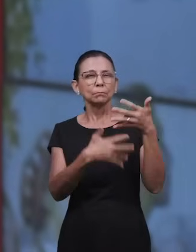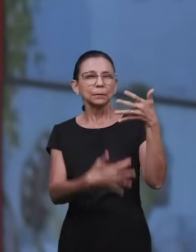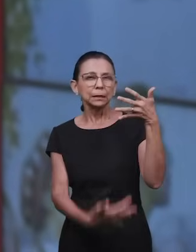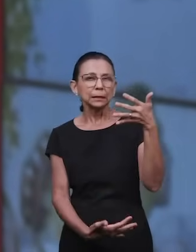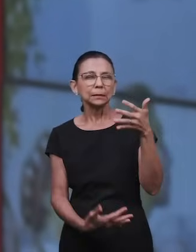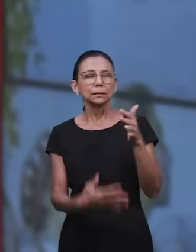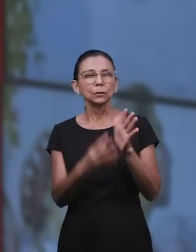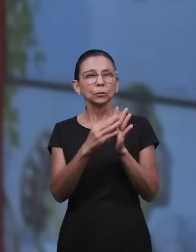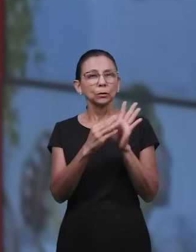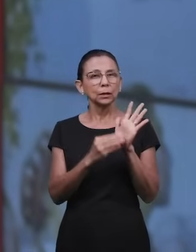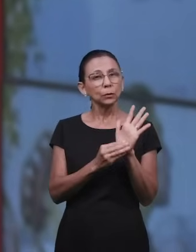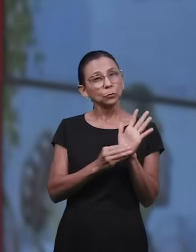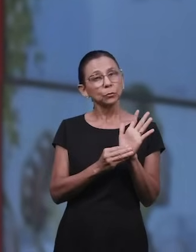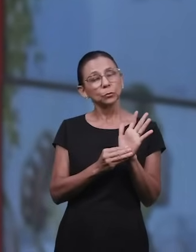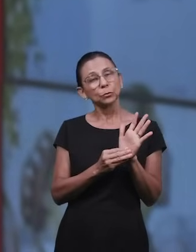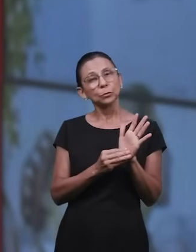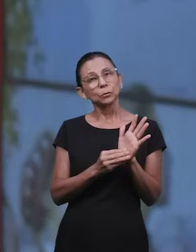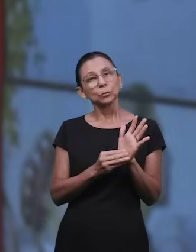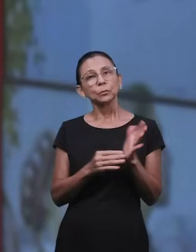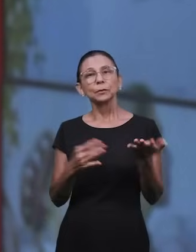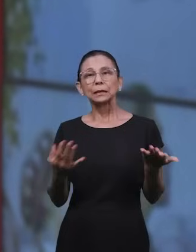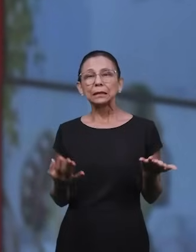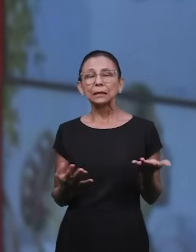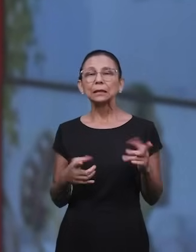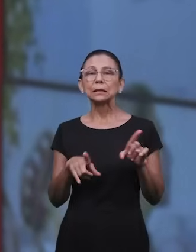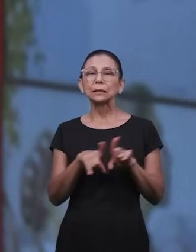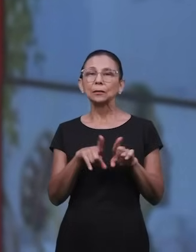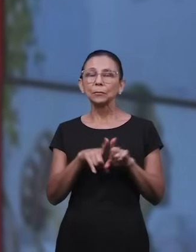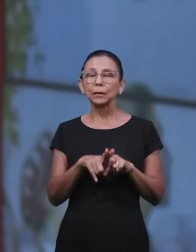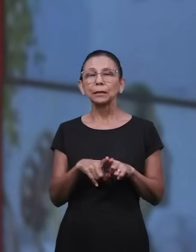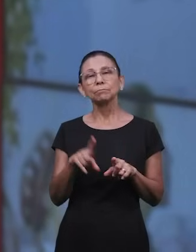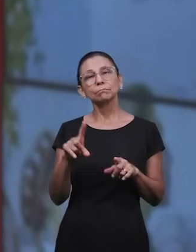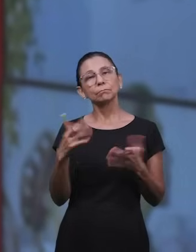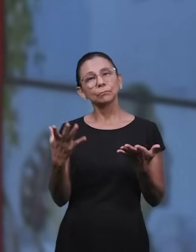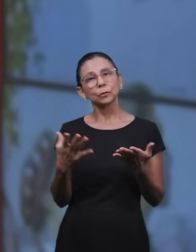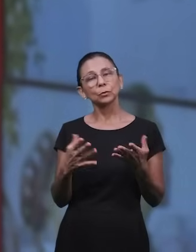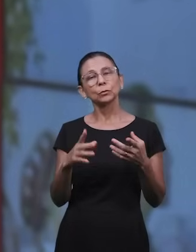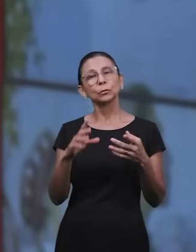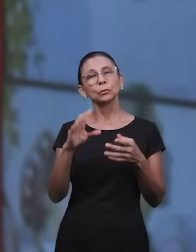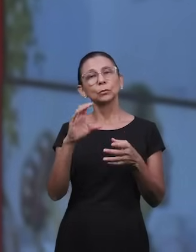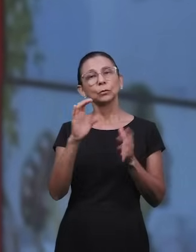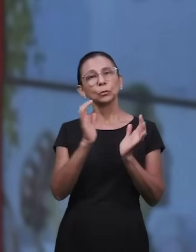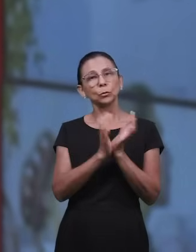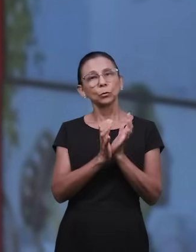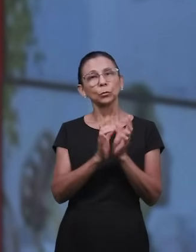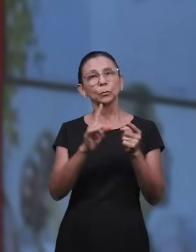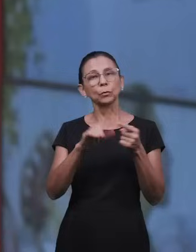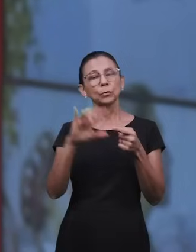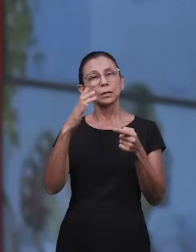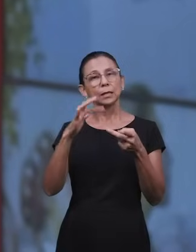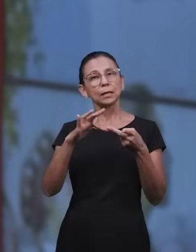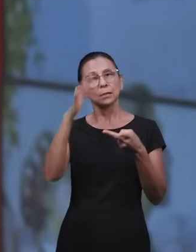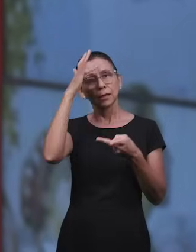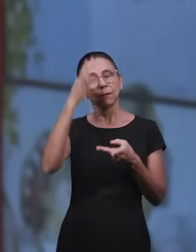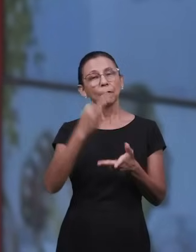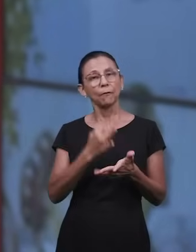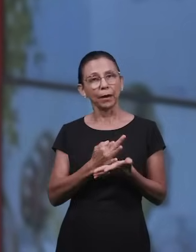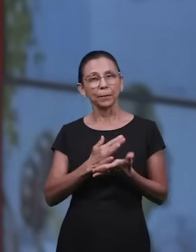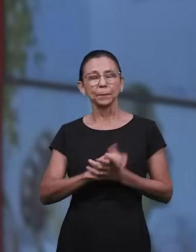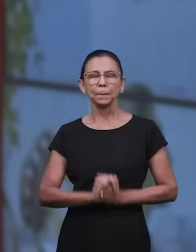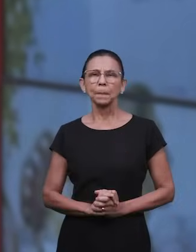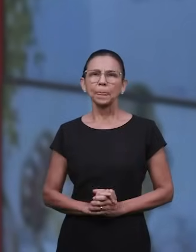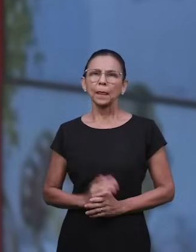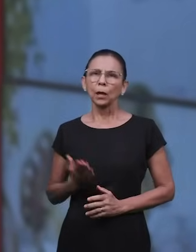a programação do grupo Ciência e Fé. No episódio de hoje, nós continuaremos falando a respeito